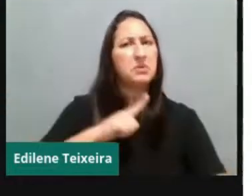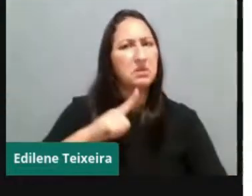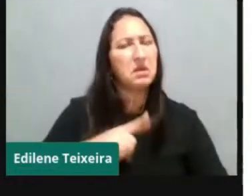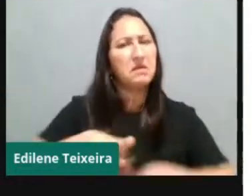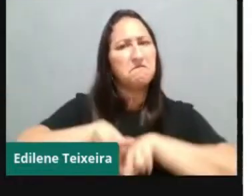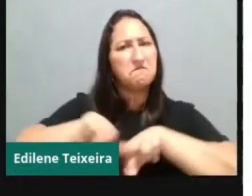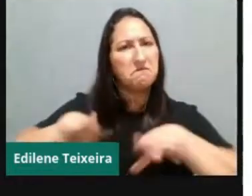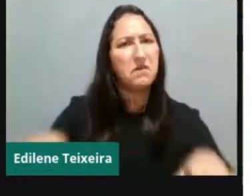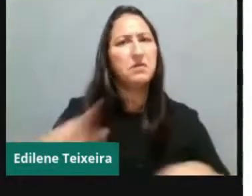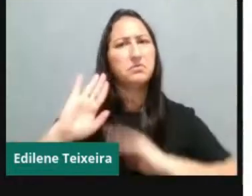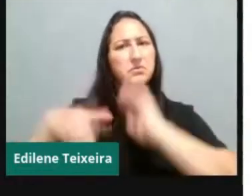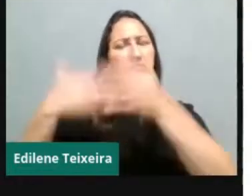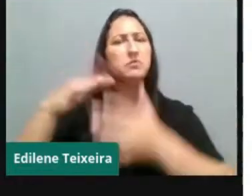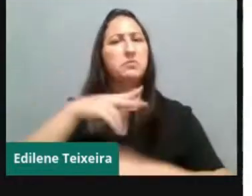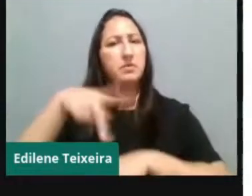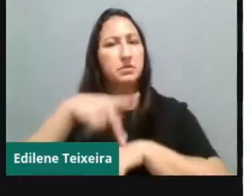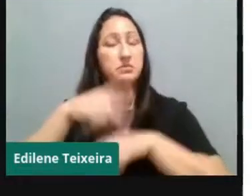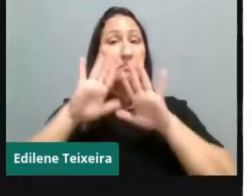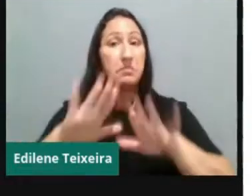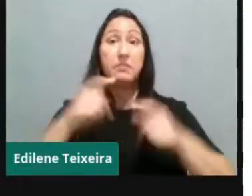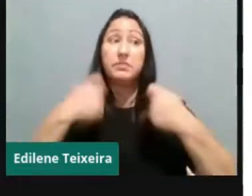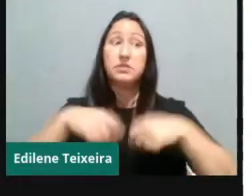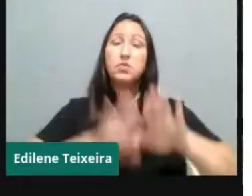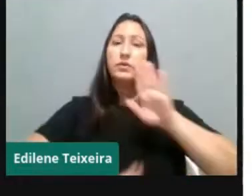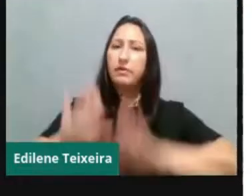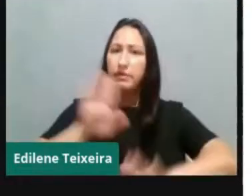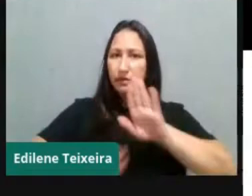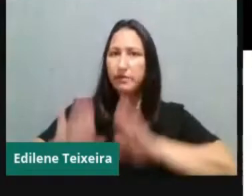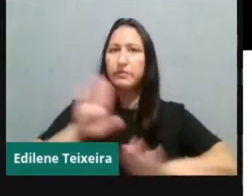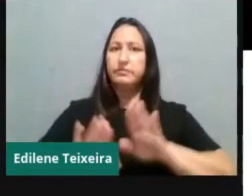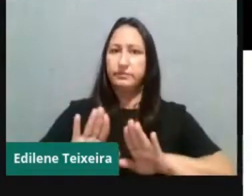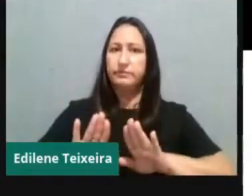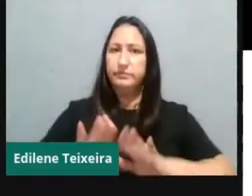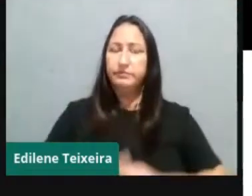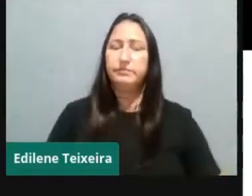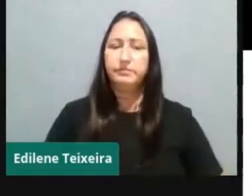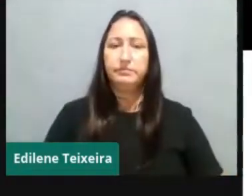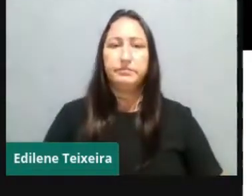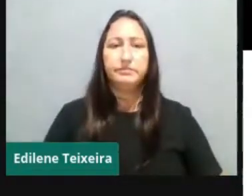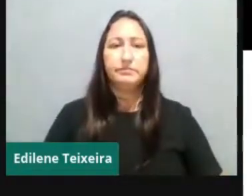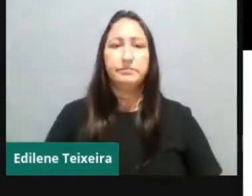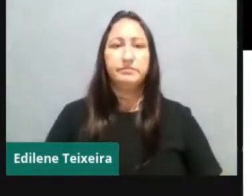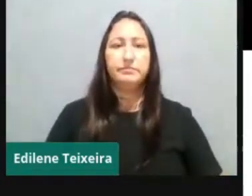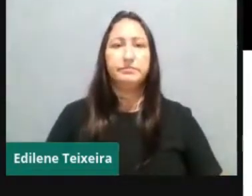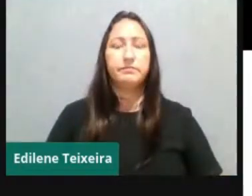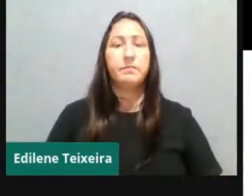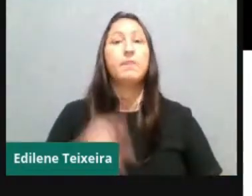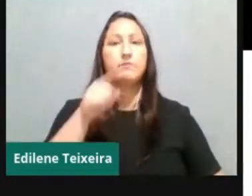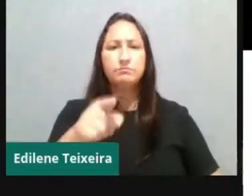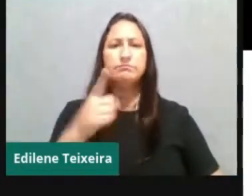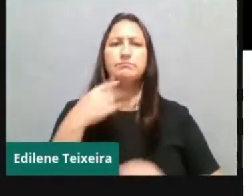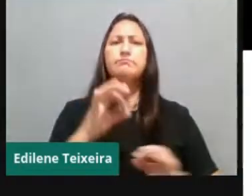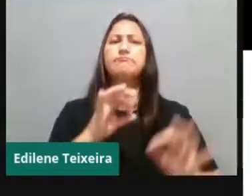desenvolvimento de um país, mas é preciso usar com muito cuidado e muito critério. Não deixem de ver, né,